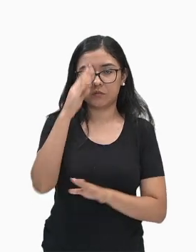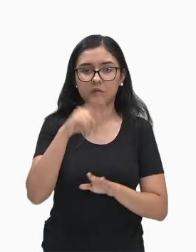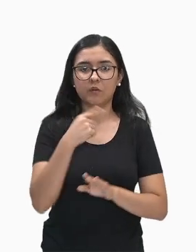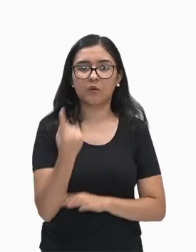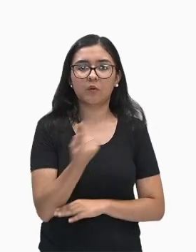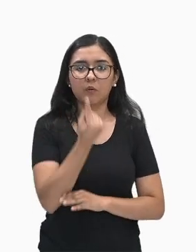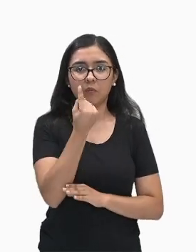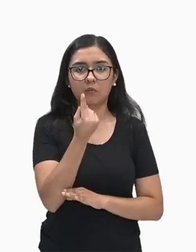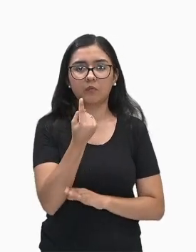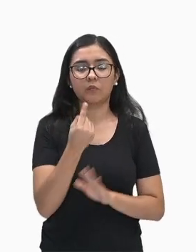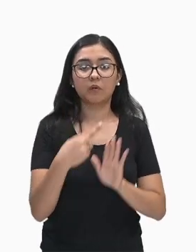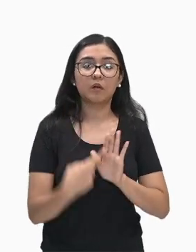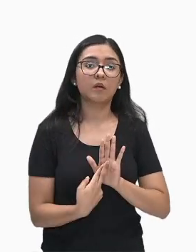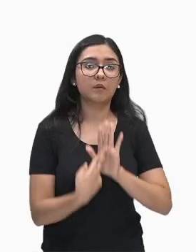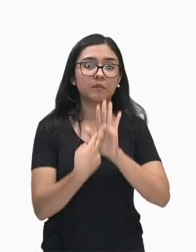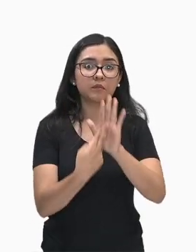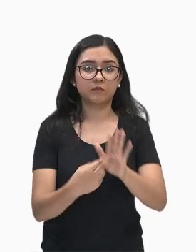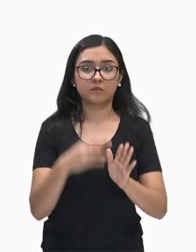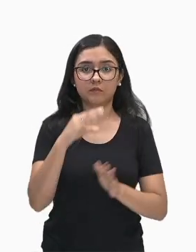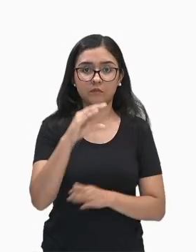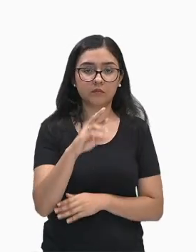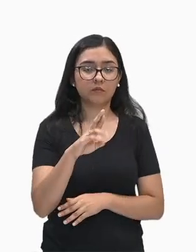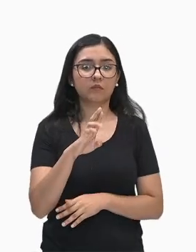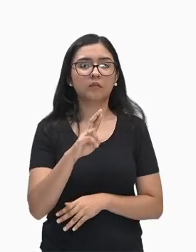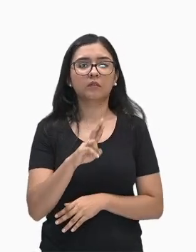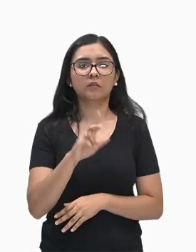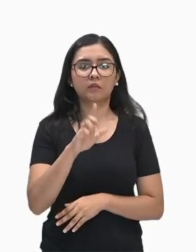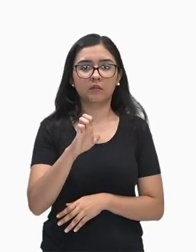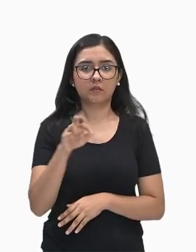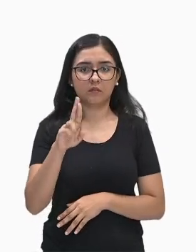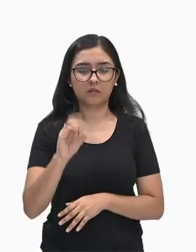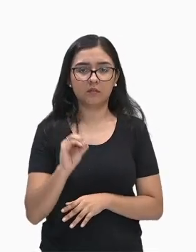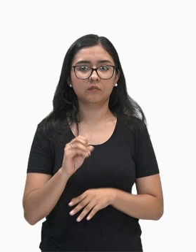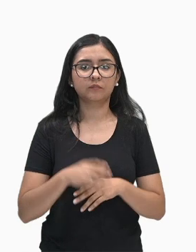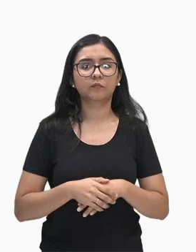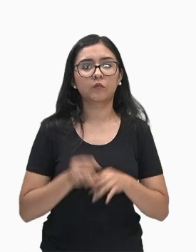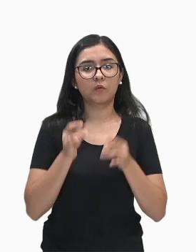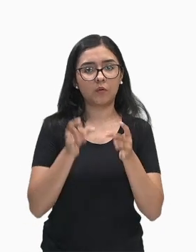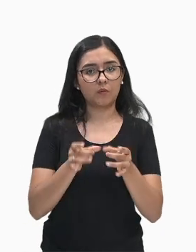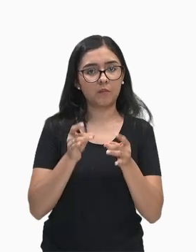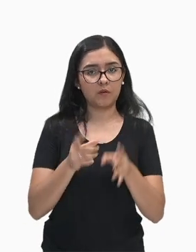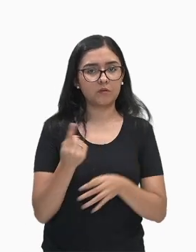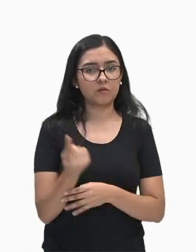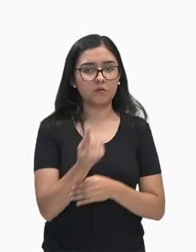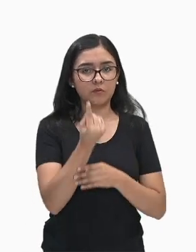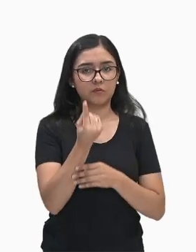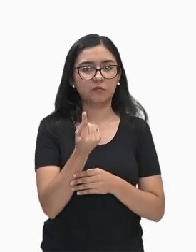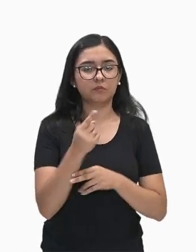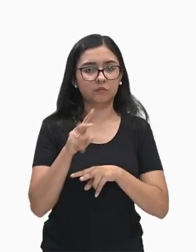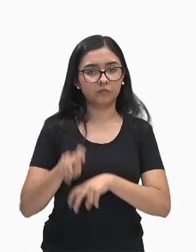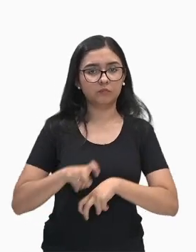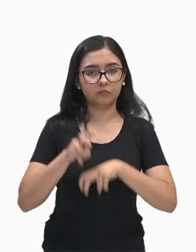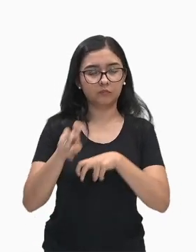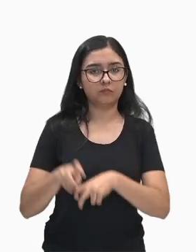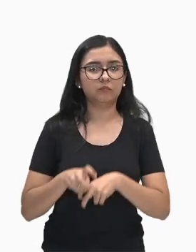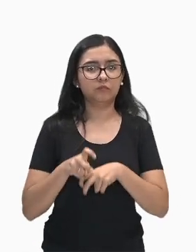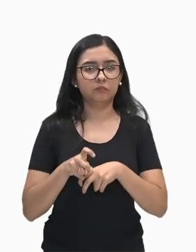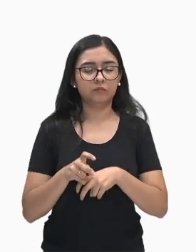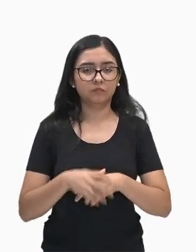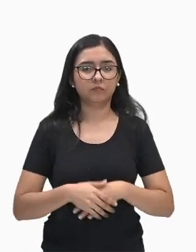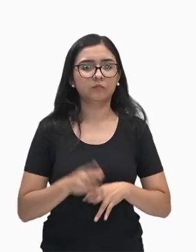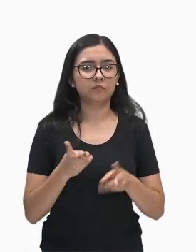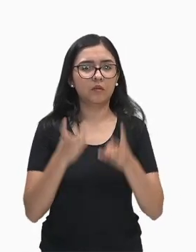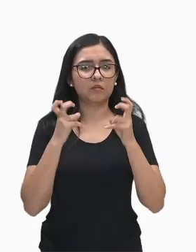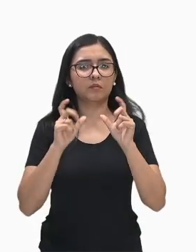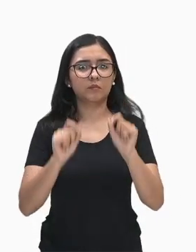do clero, um do comércio, um da agricultura e um das magistraturas. Para você